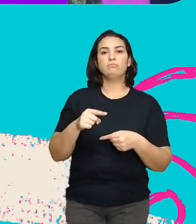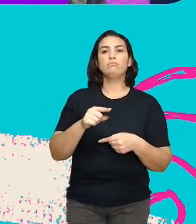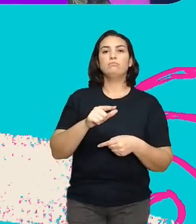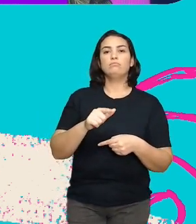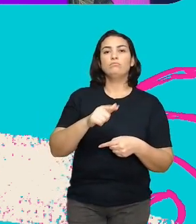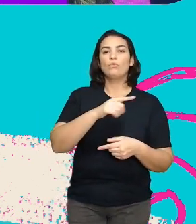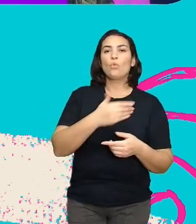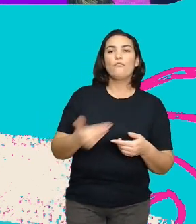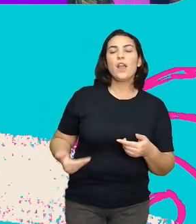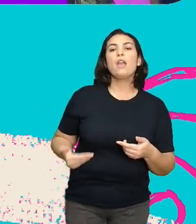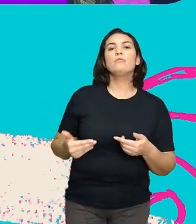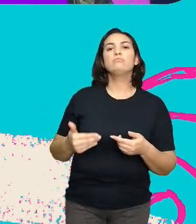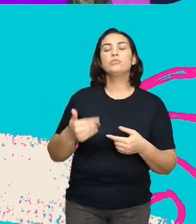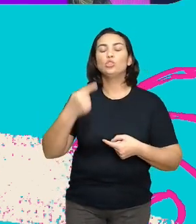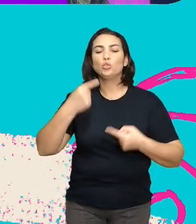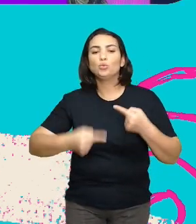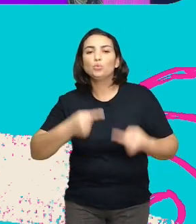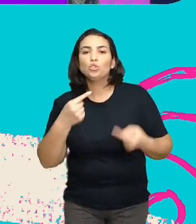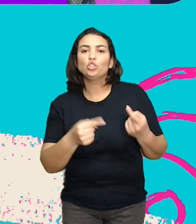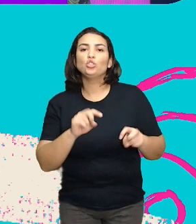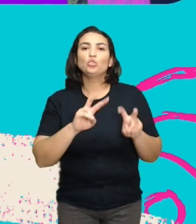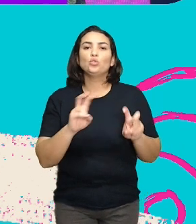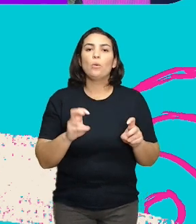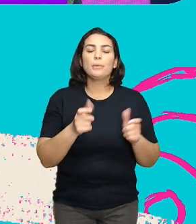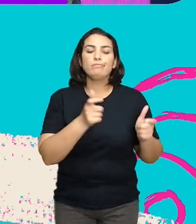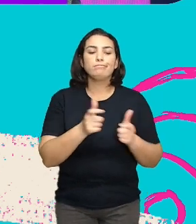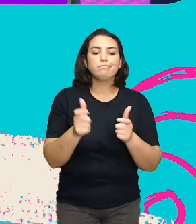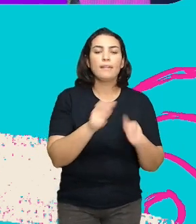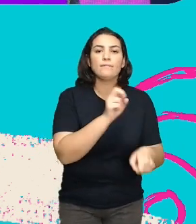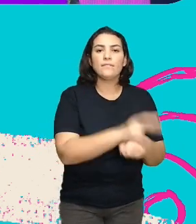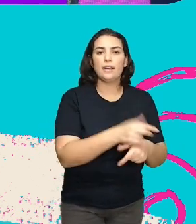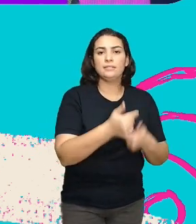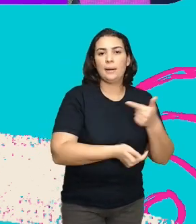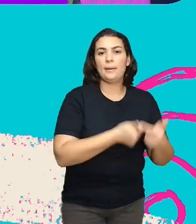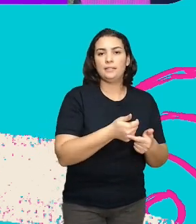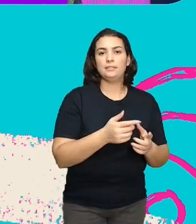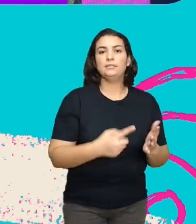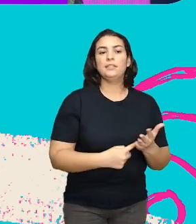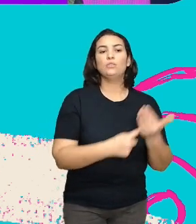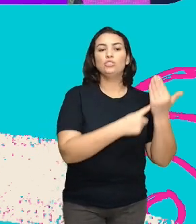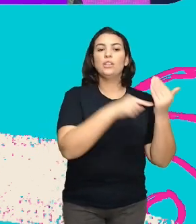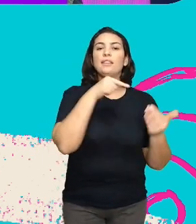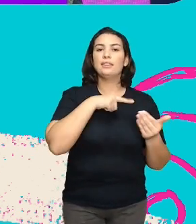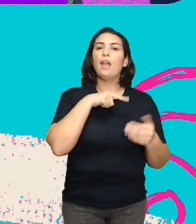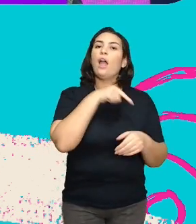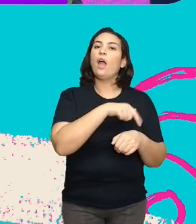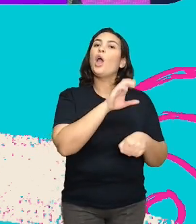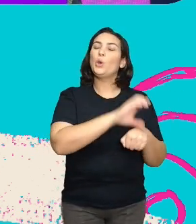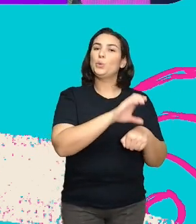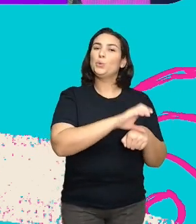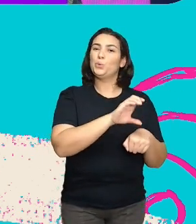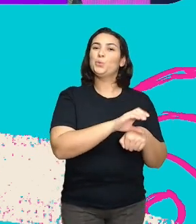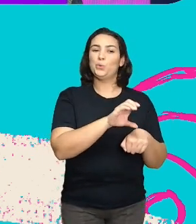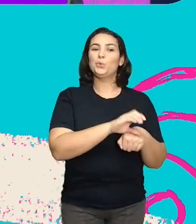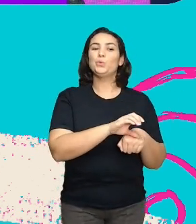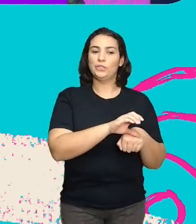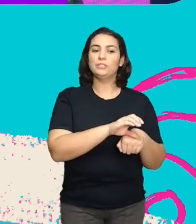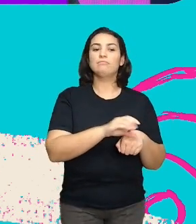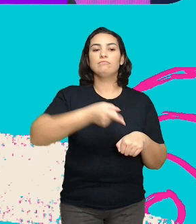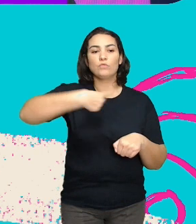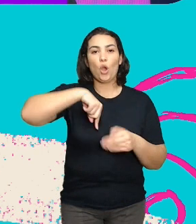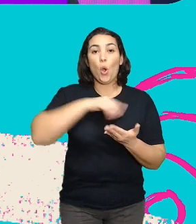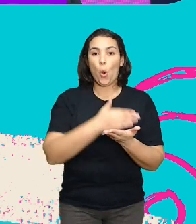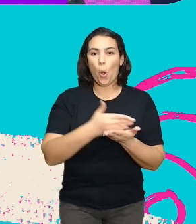tecnologia, surge o curso experimental em ciência de dados, que nós implementamos em parceria